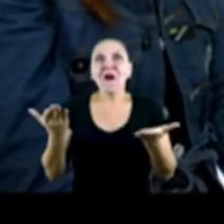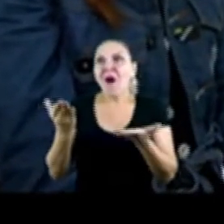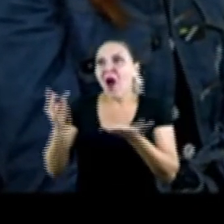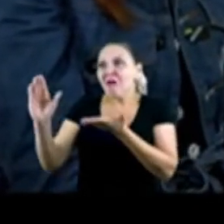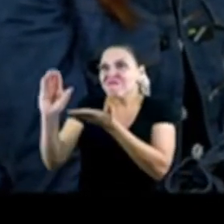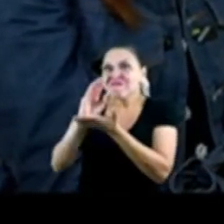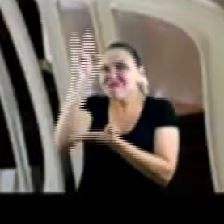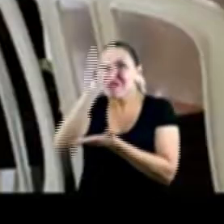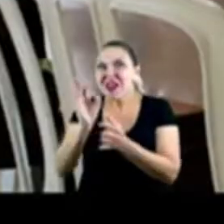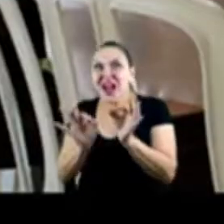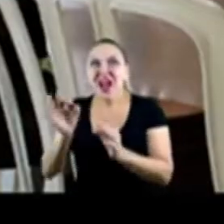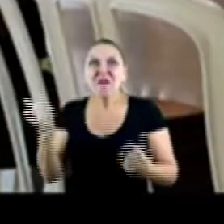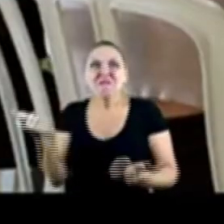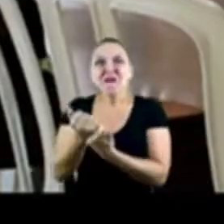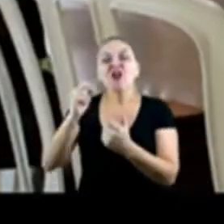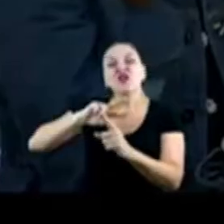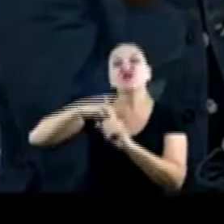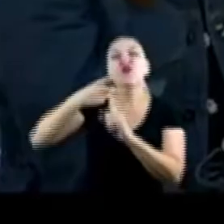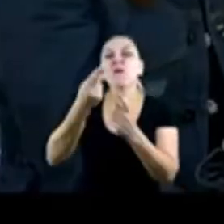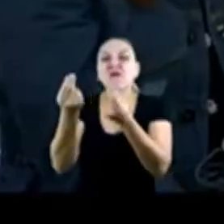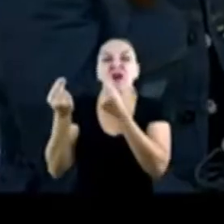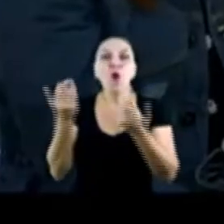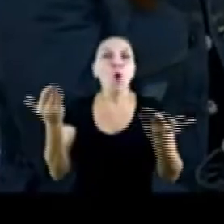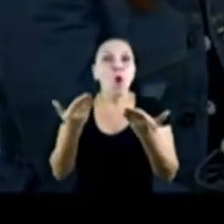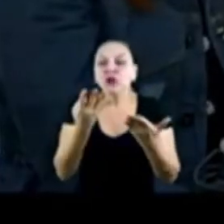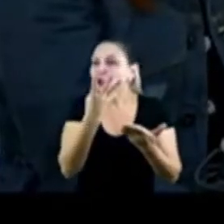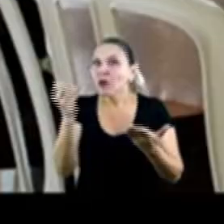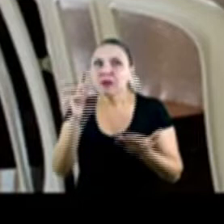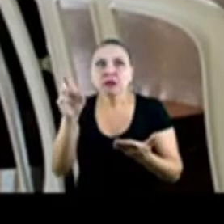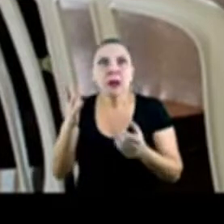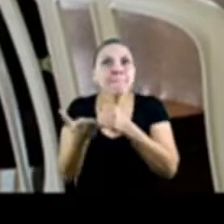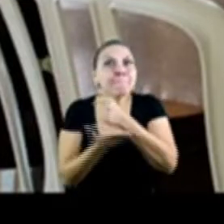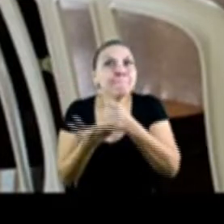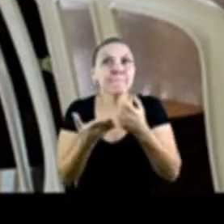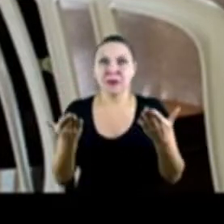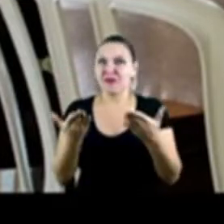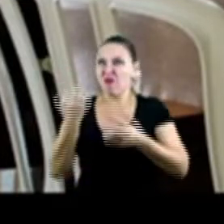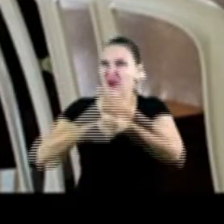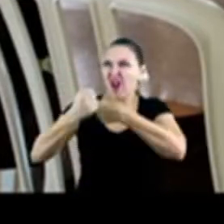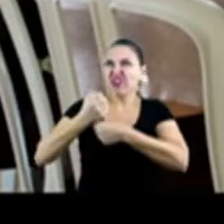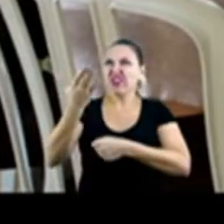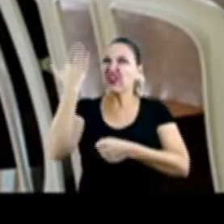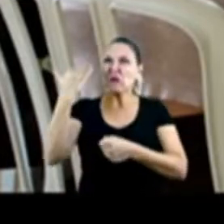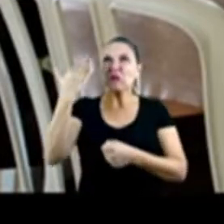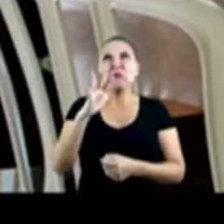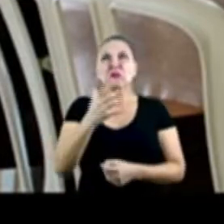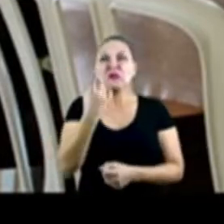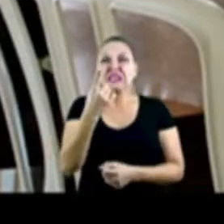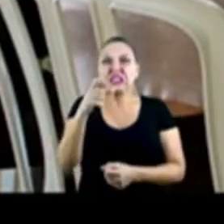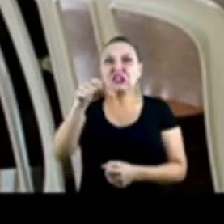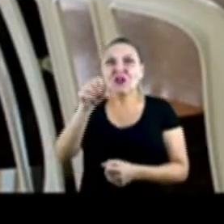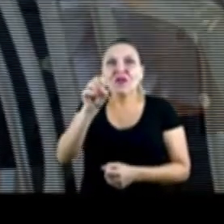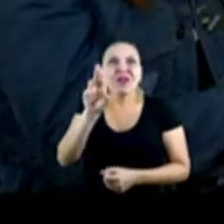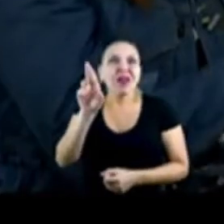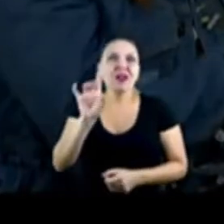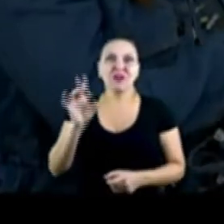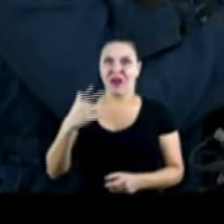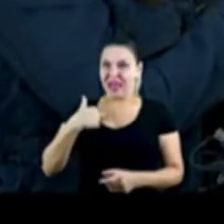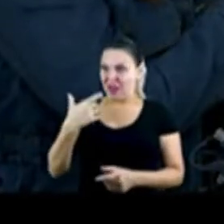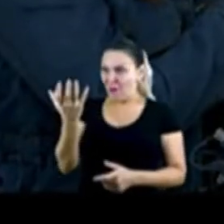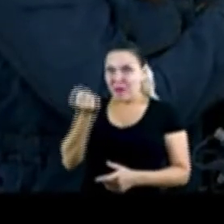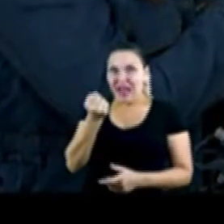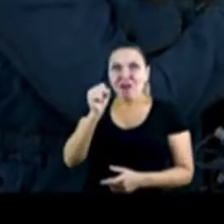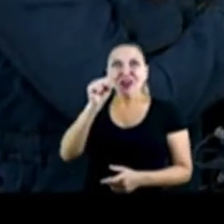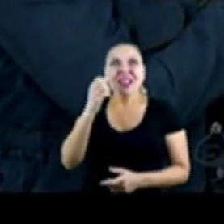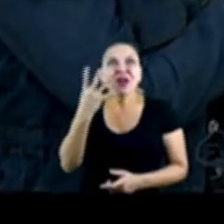e aquelas com até nove eleitos tem até cinco minutos semestrais é permitida a veiculação de até